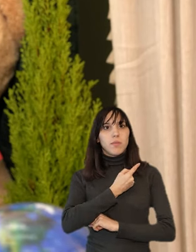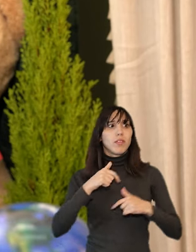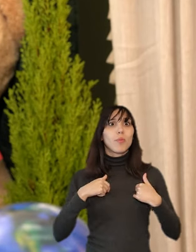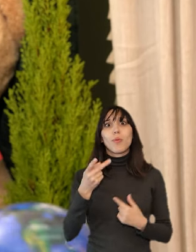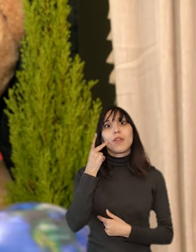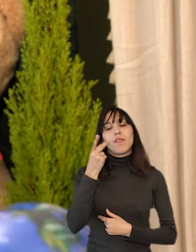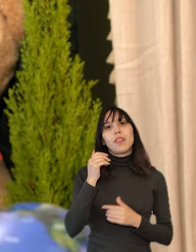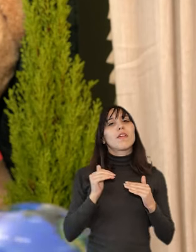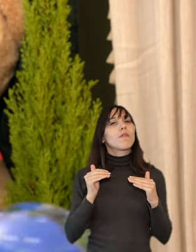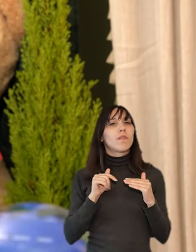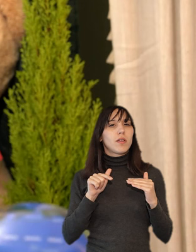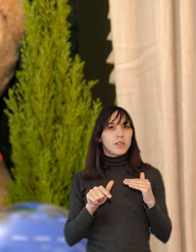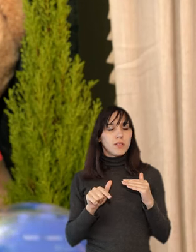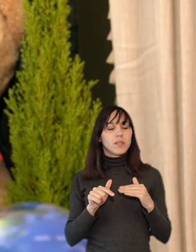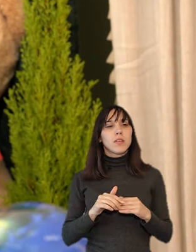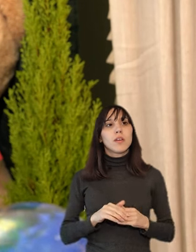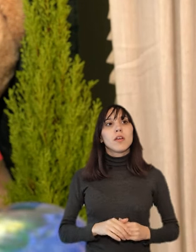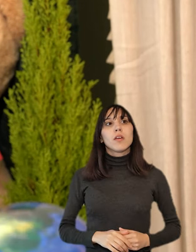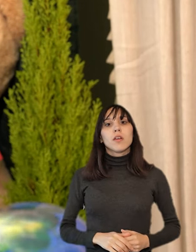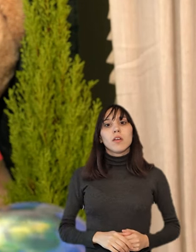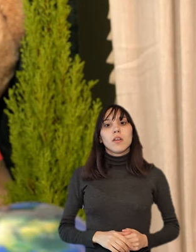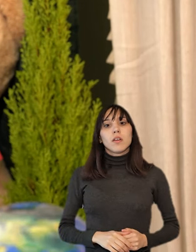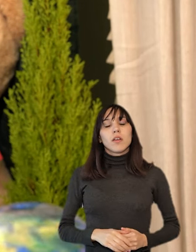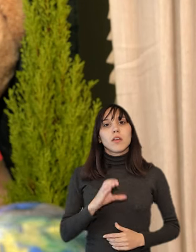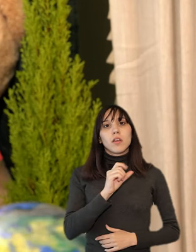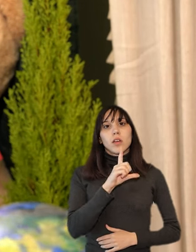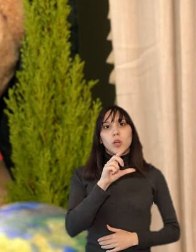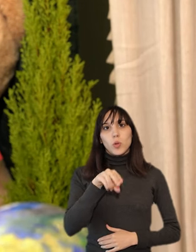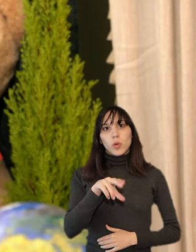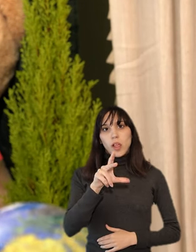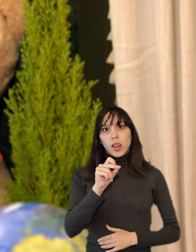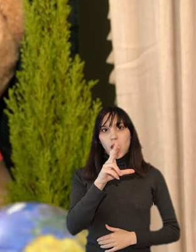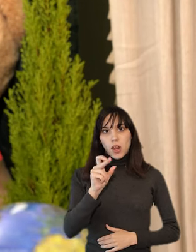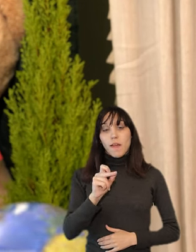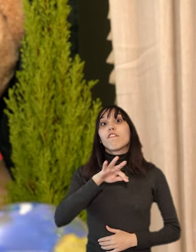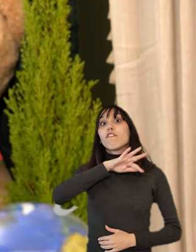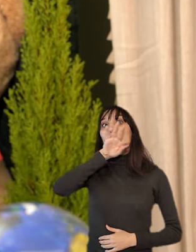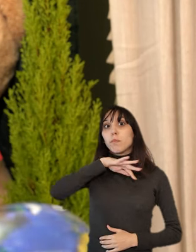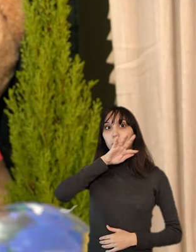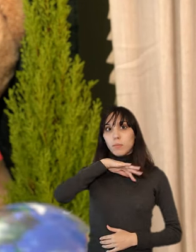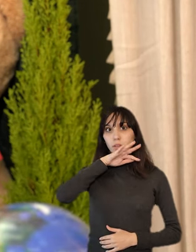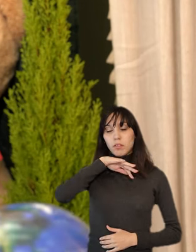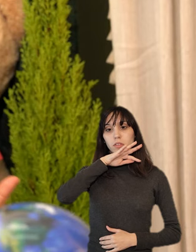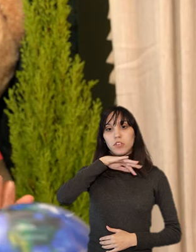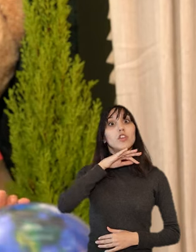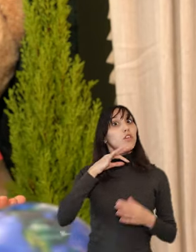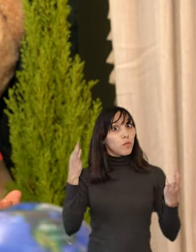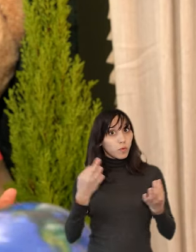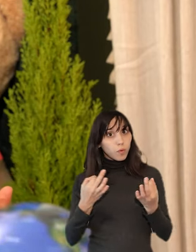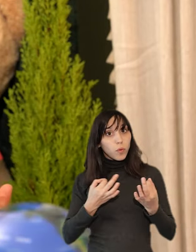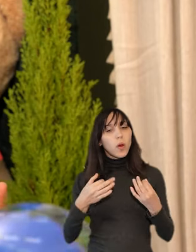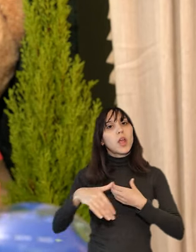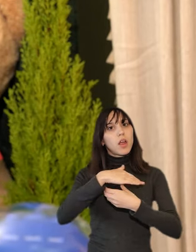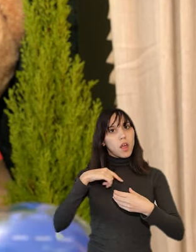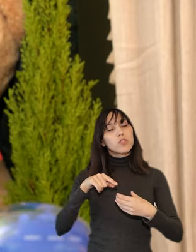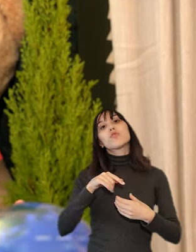nesse nesse período eh a Conar ou seja as famílias que e tivemos tivemos